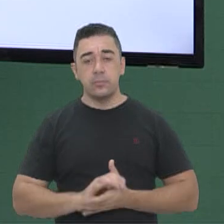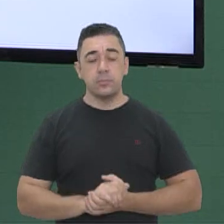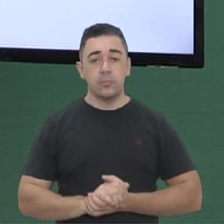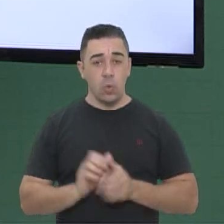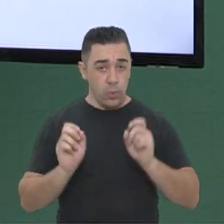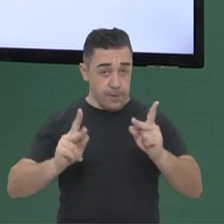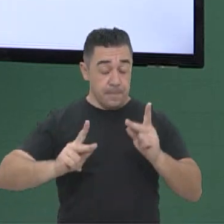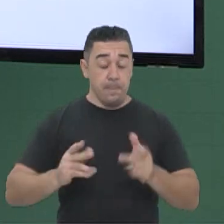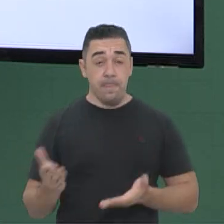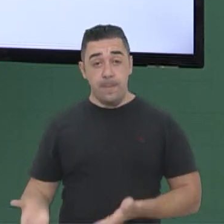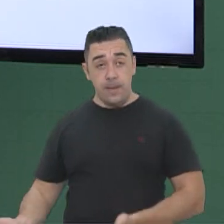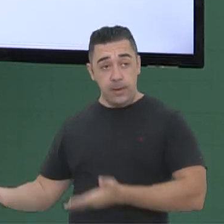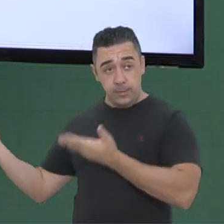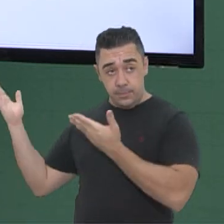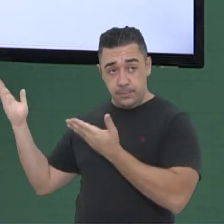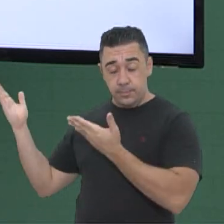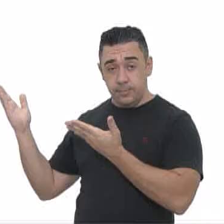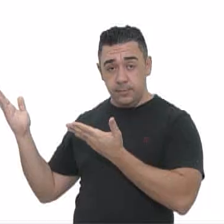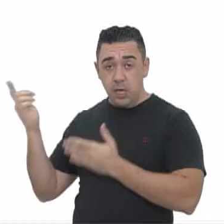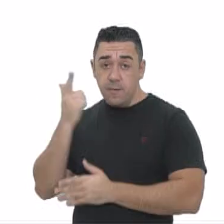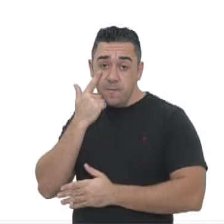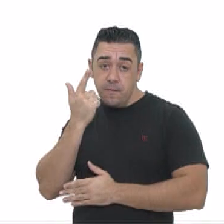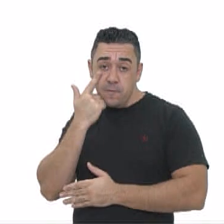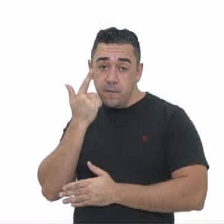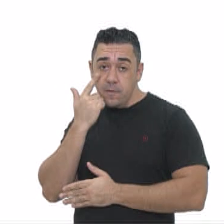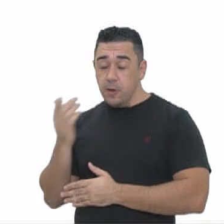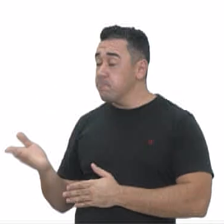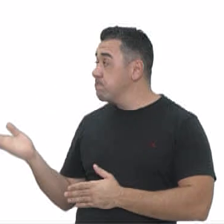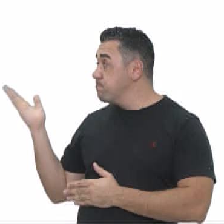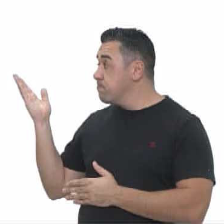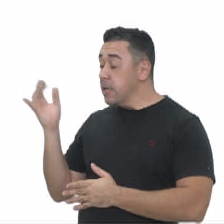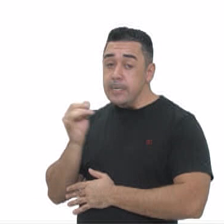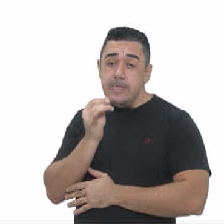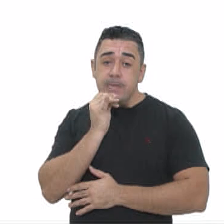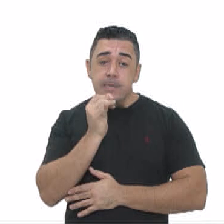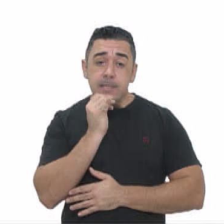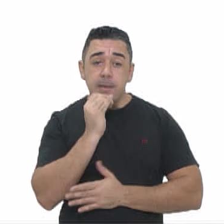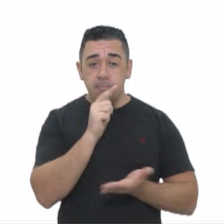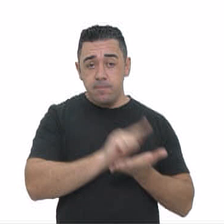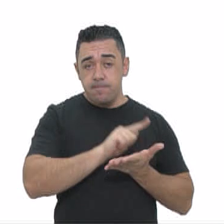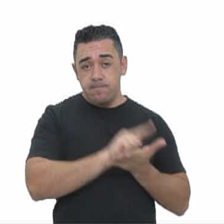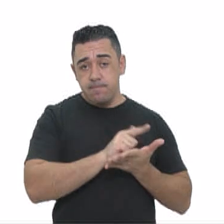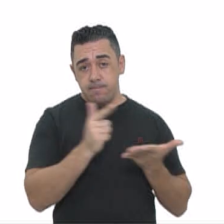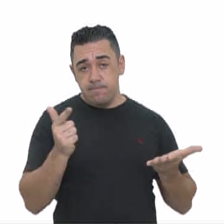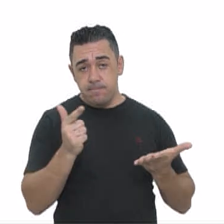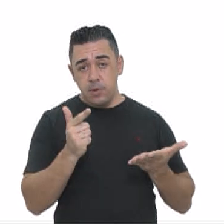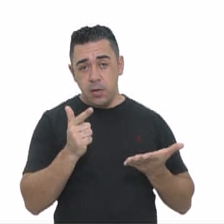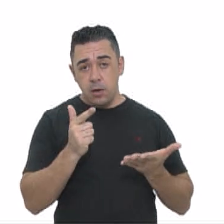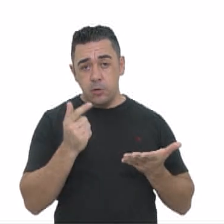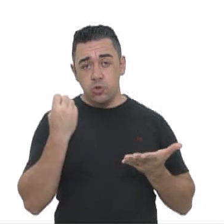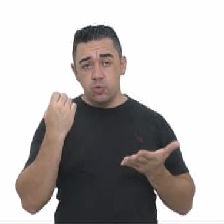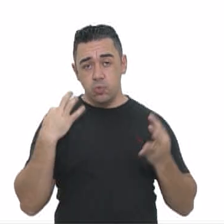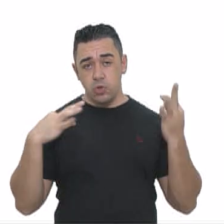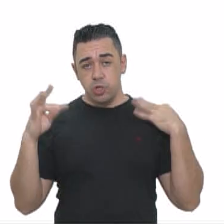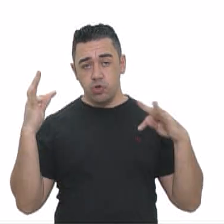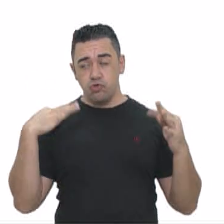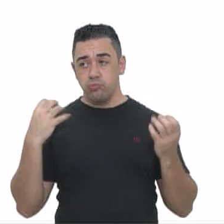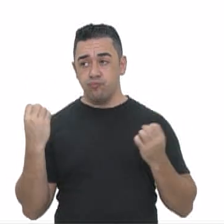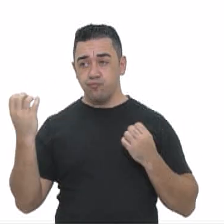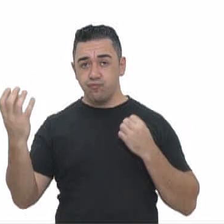Aqui vocês têm, nesse slide, um exemplo de um folheto turístico. Tá?